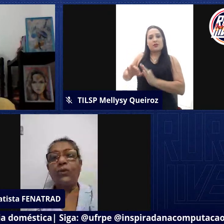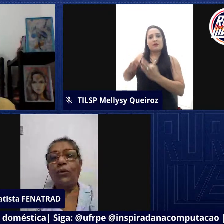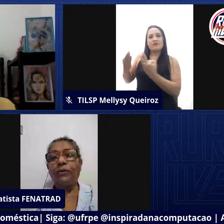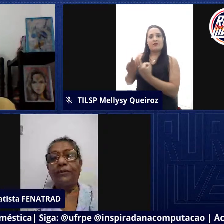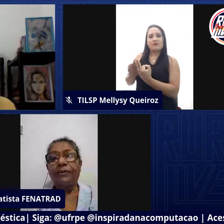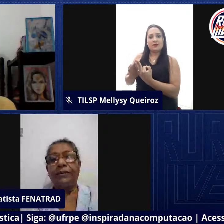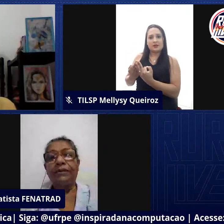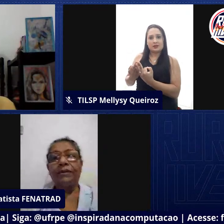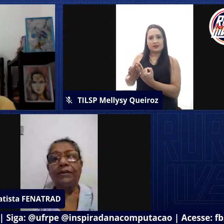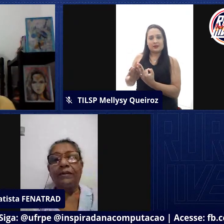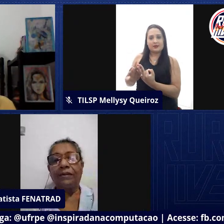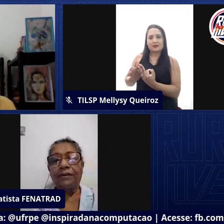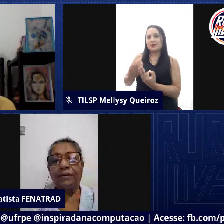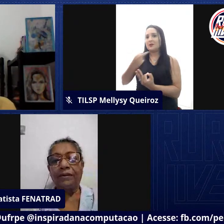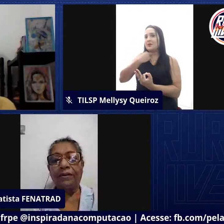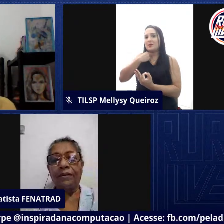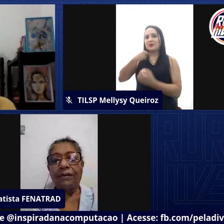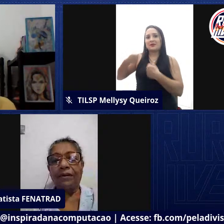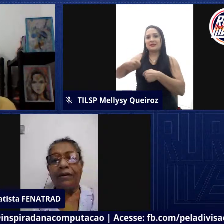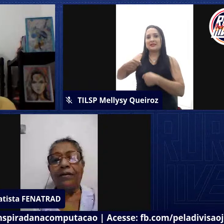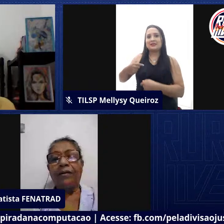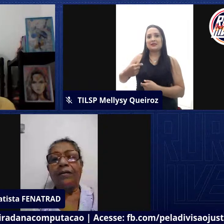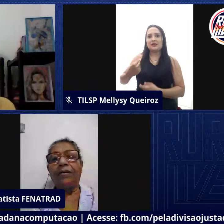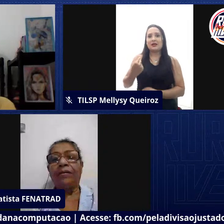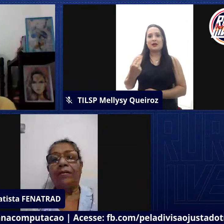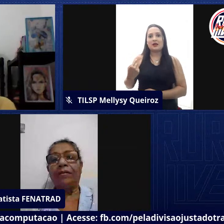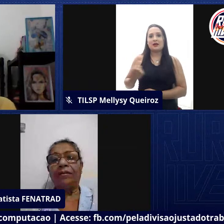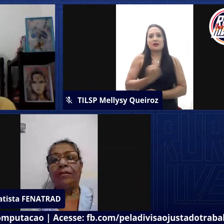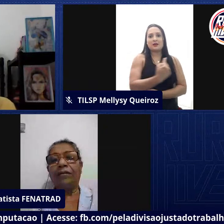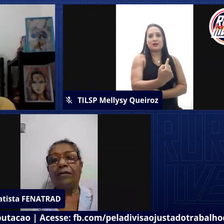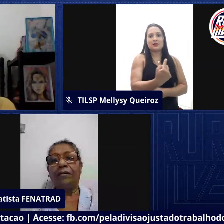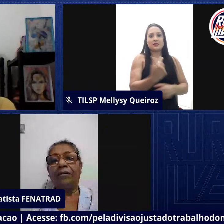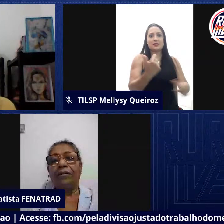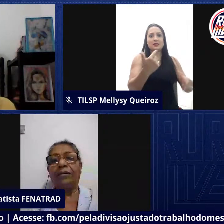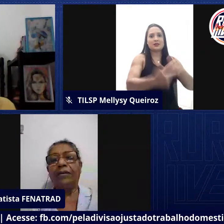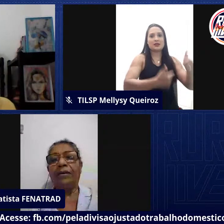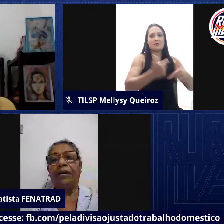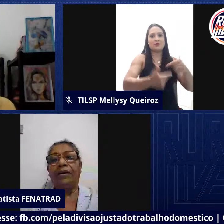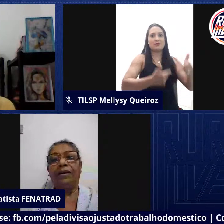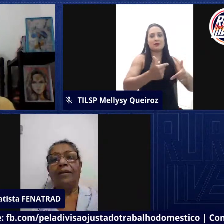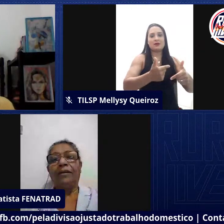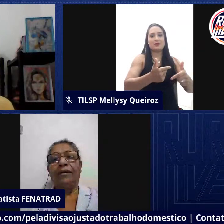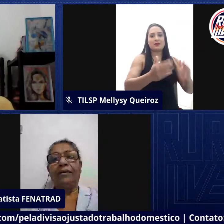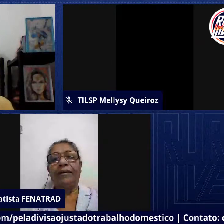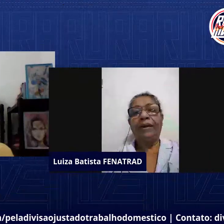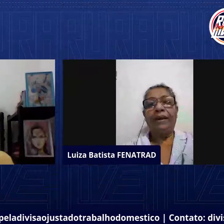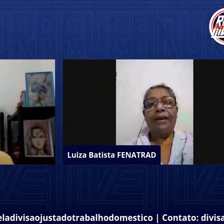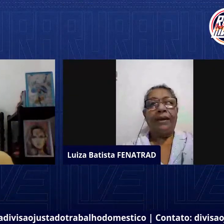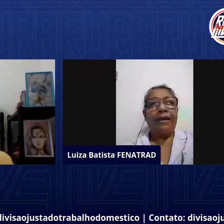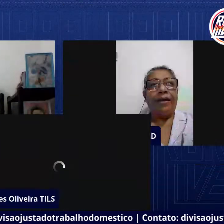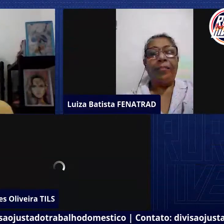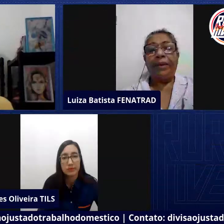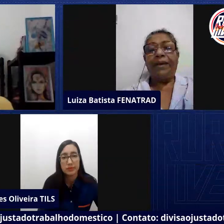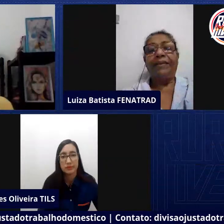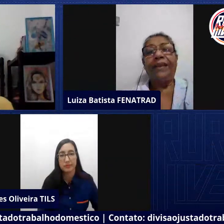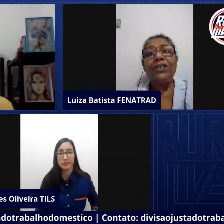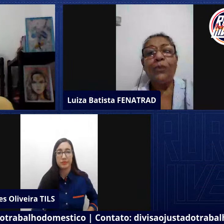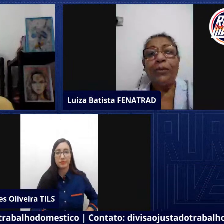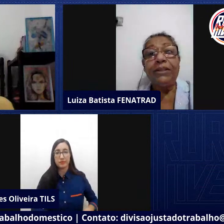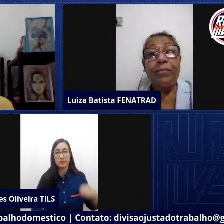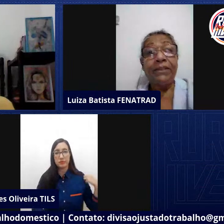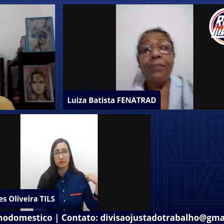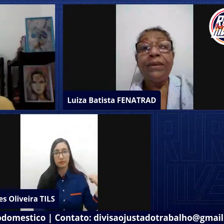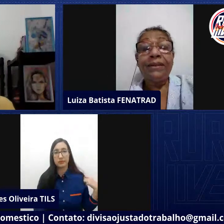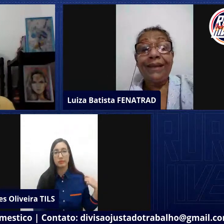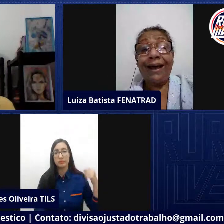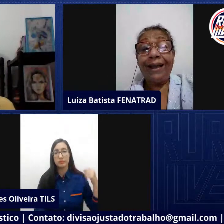então, como é que tem sido esse momento, né, e como é que o AFIN tem ajudado nesse processo? Bem, nesse